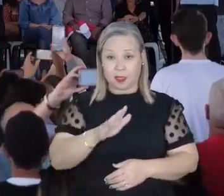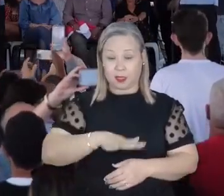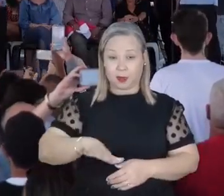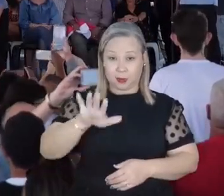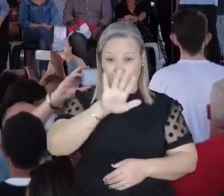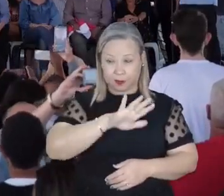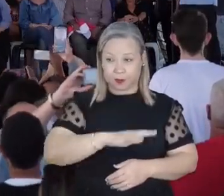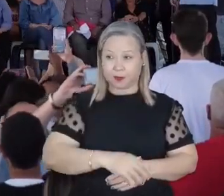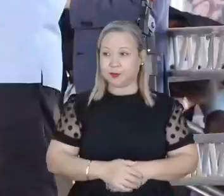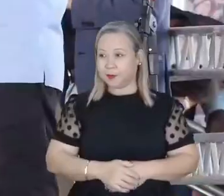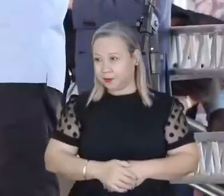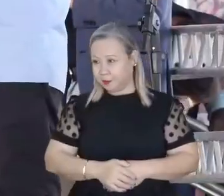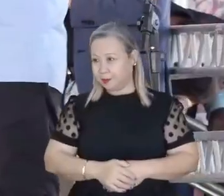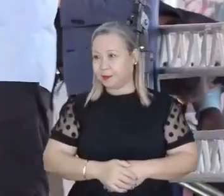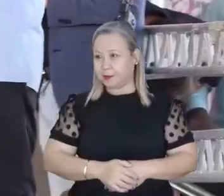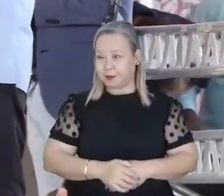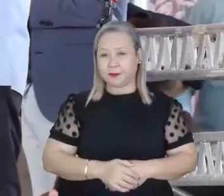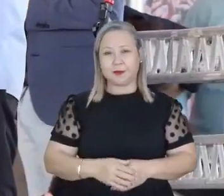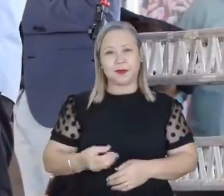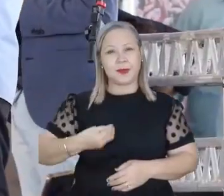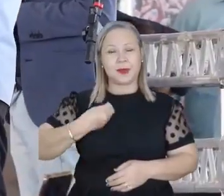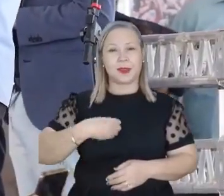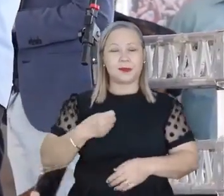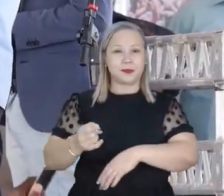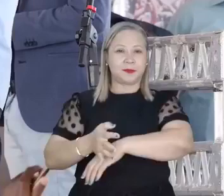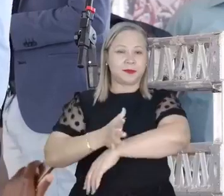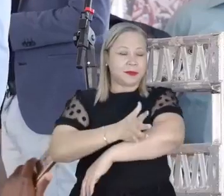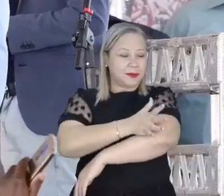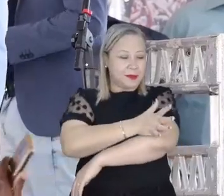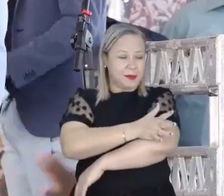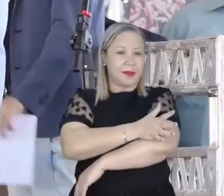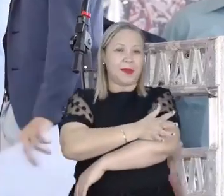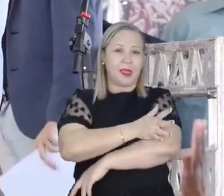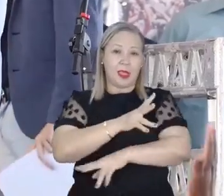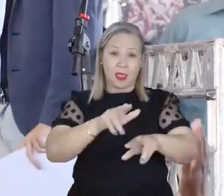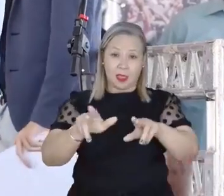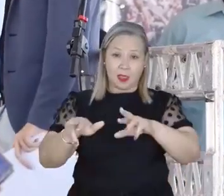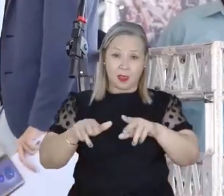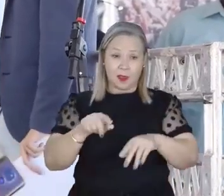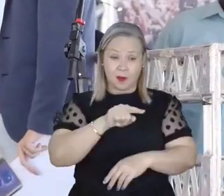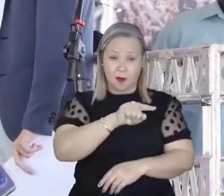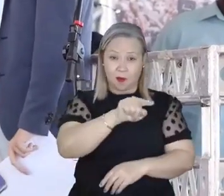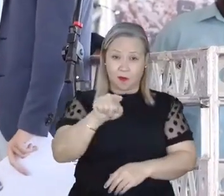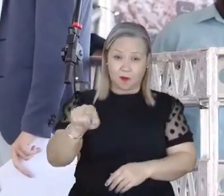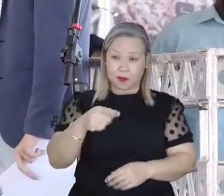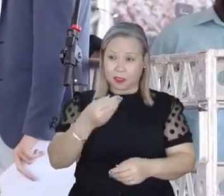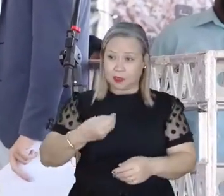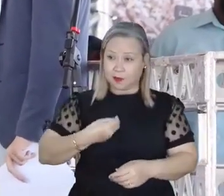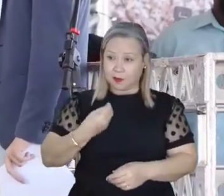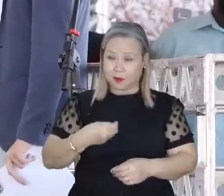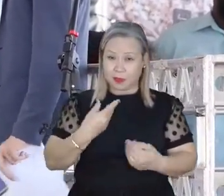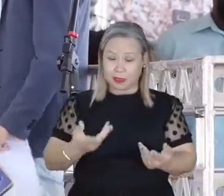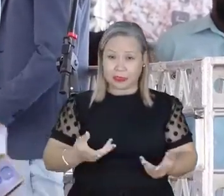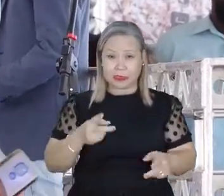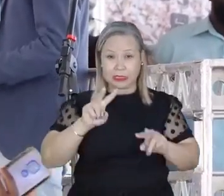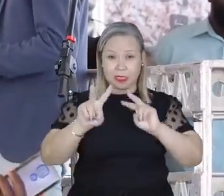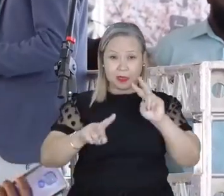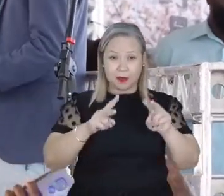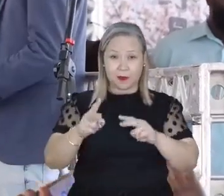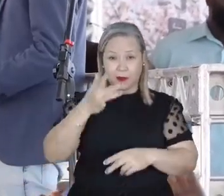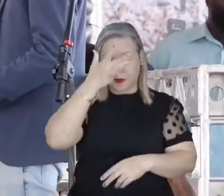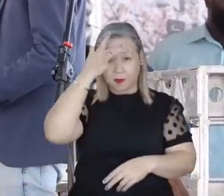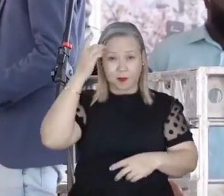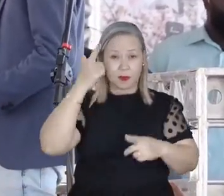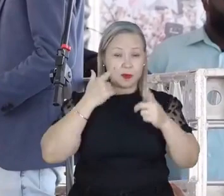Eu estou muito emocionado, né, como vocês todas estão aqui. Eu estou vendo pessoas chorando aqui, né? É muito emocionante a gente estar